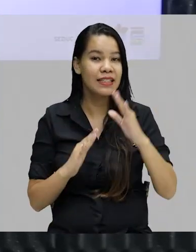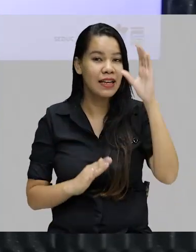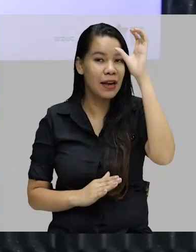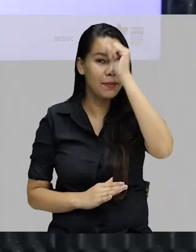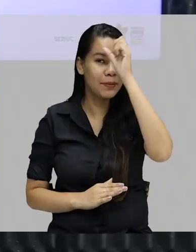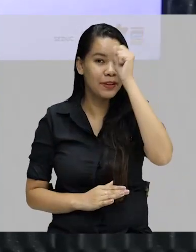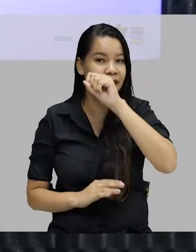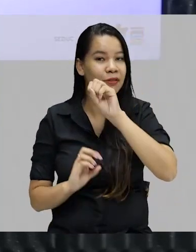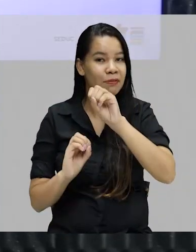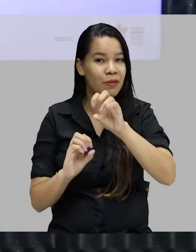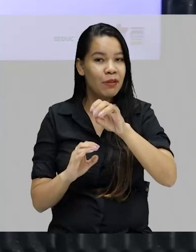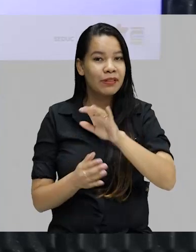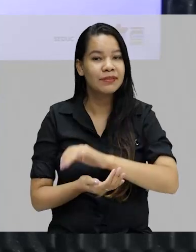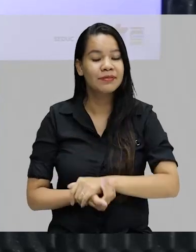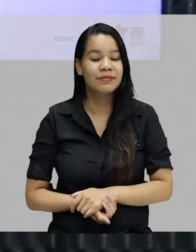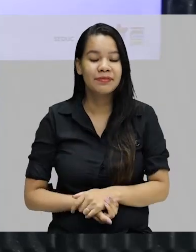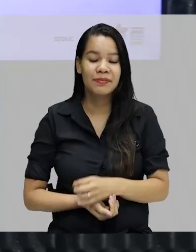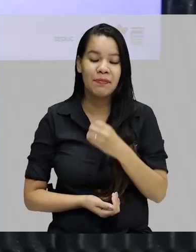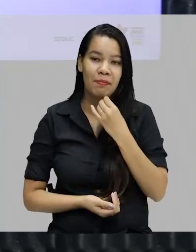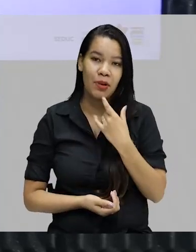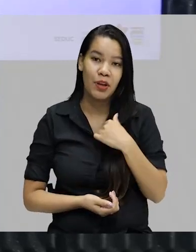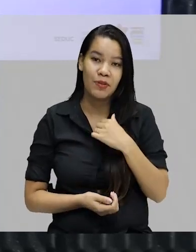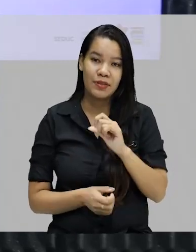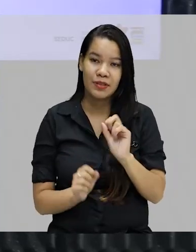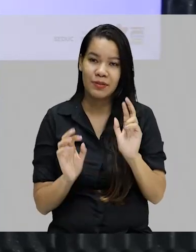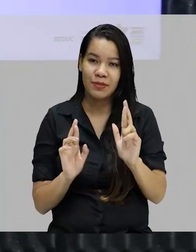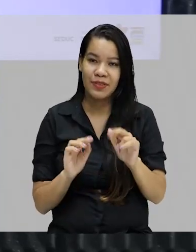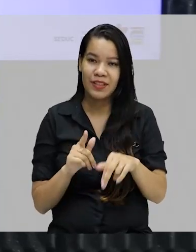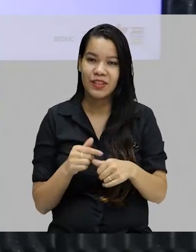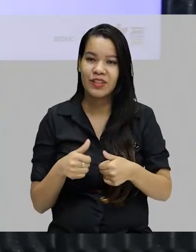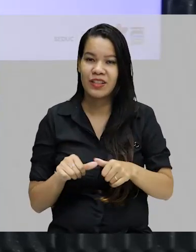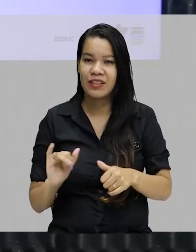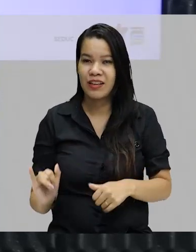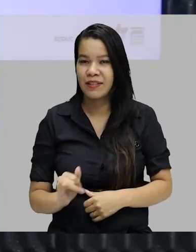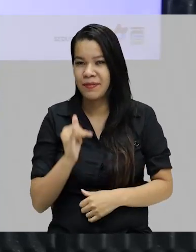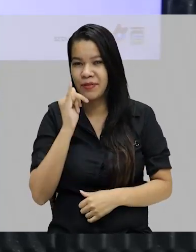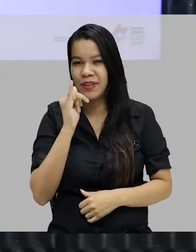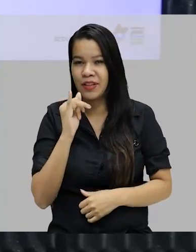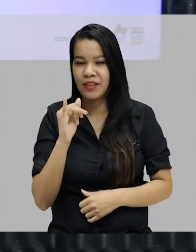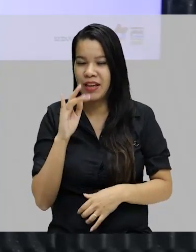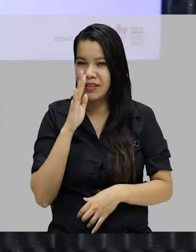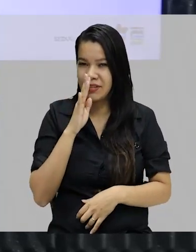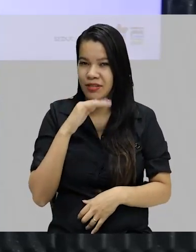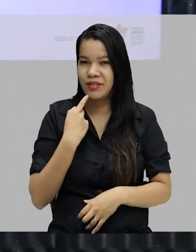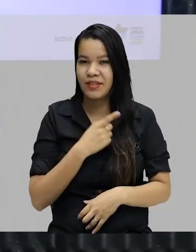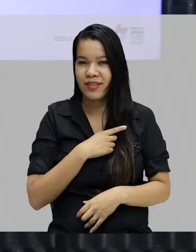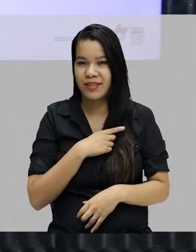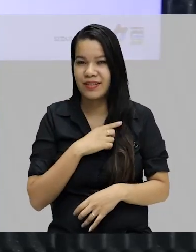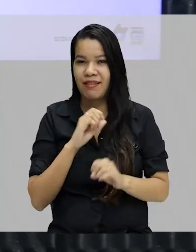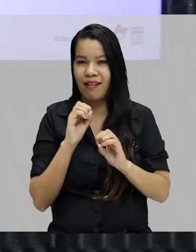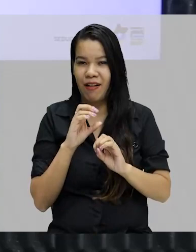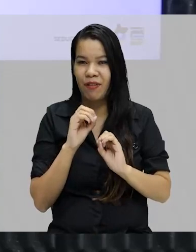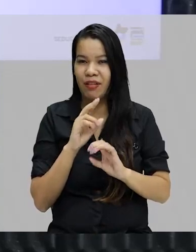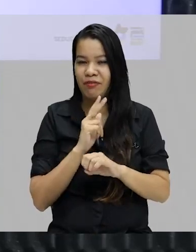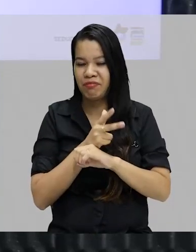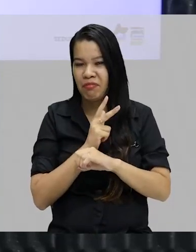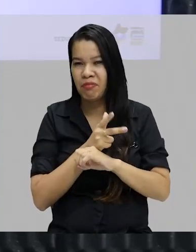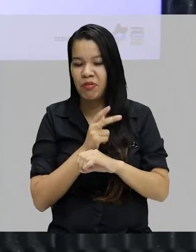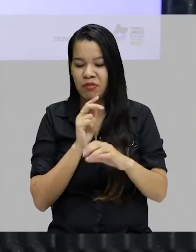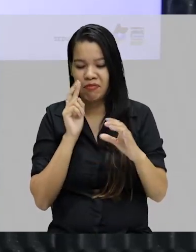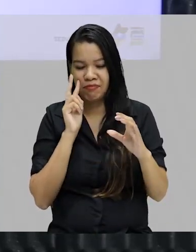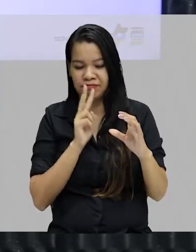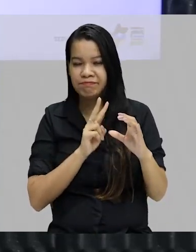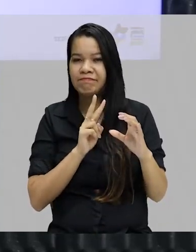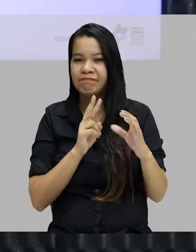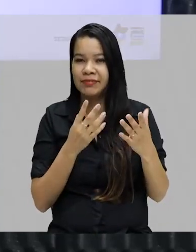Casa Aprendendo. Bom, turminha, espero que vocês estejam aproveitando as nossas aulas, acompanhando direitinho os nossos vídeos e principalmente